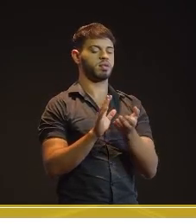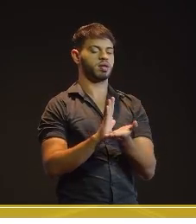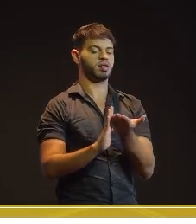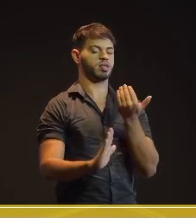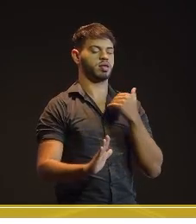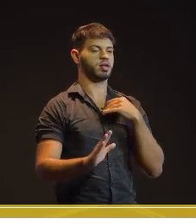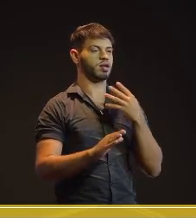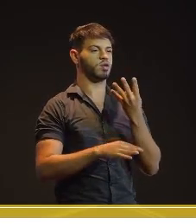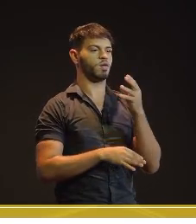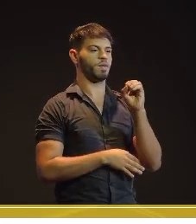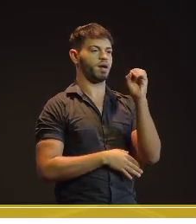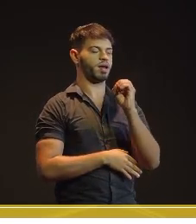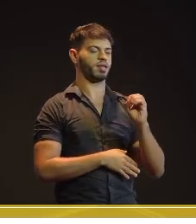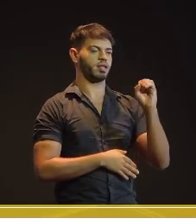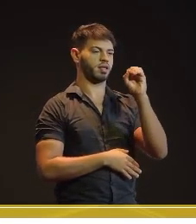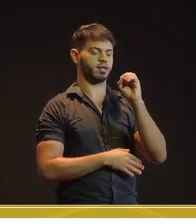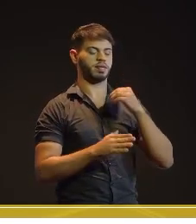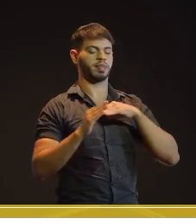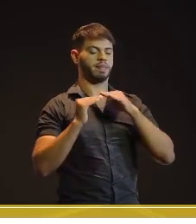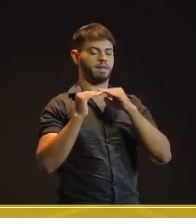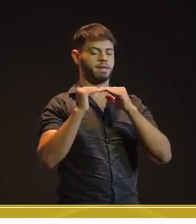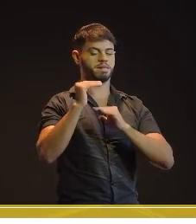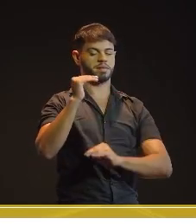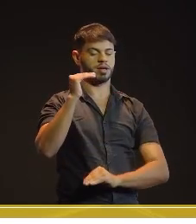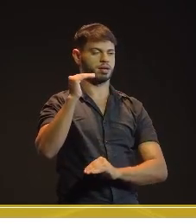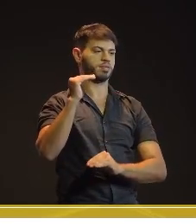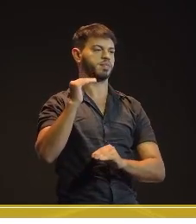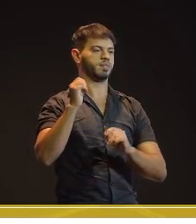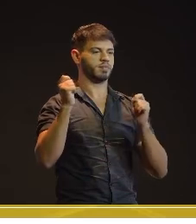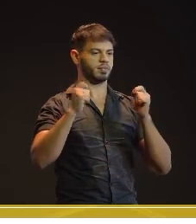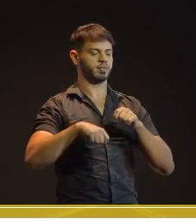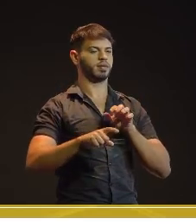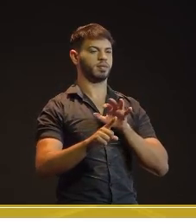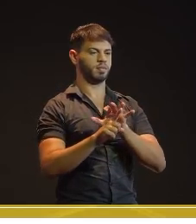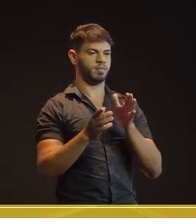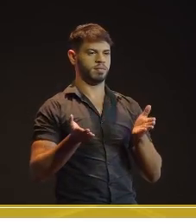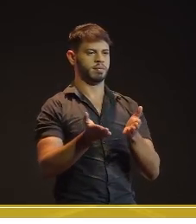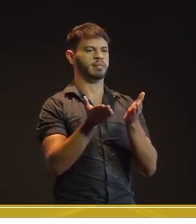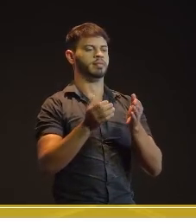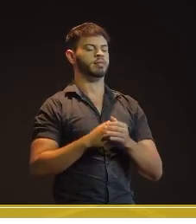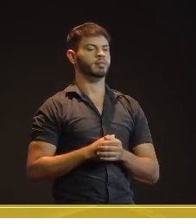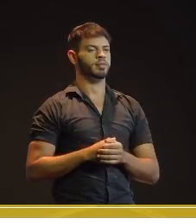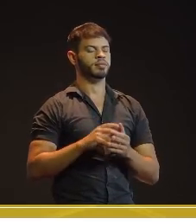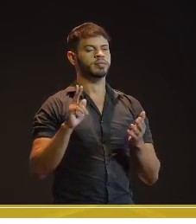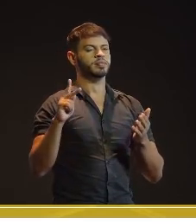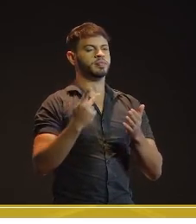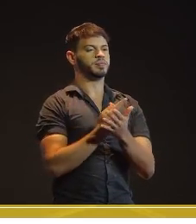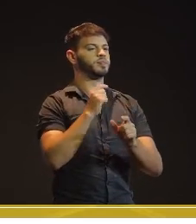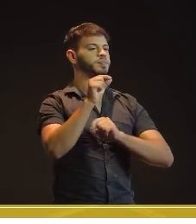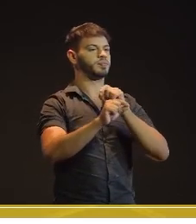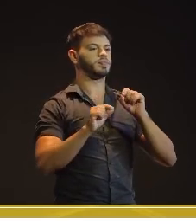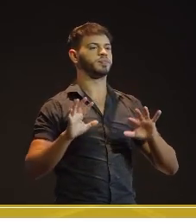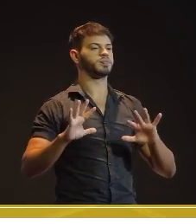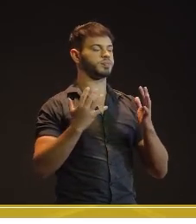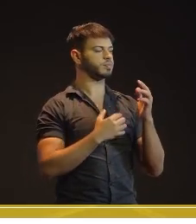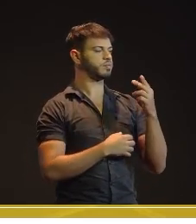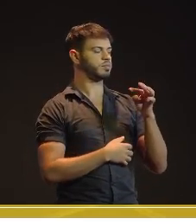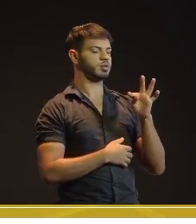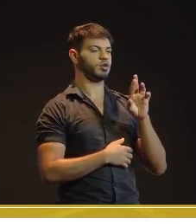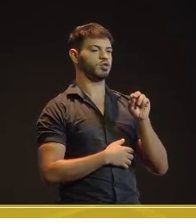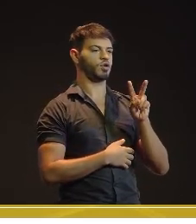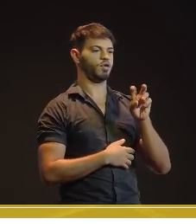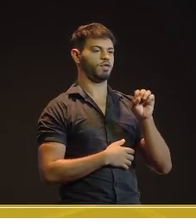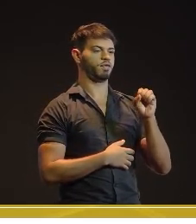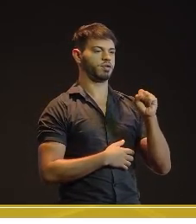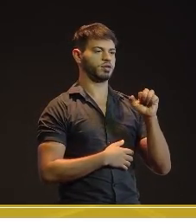que a 40 graus entregava menos da metade da potência nominal. Isso acontece com quem? Com o microinversor.